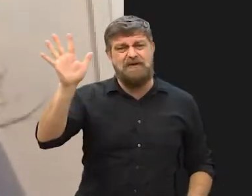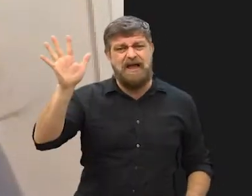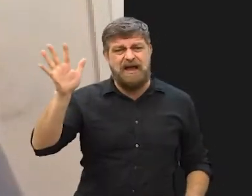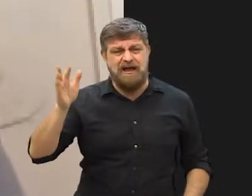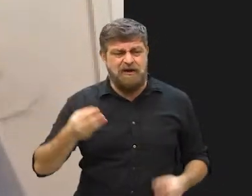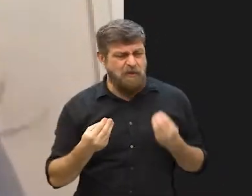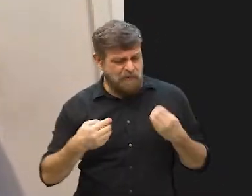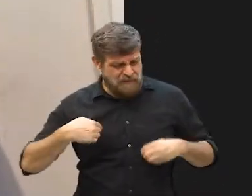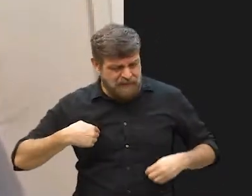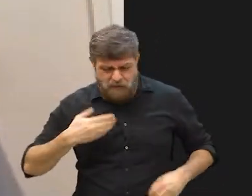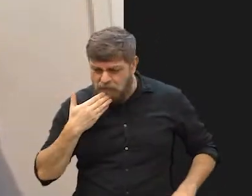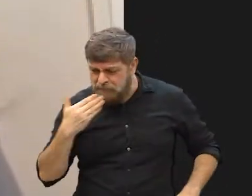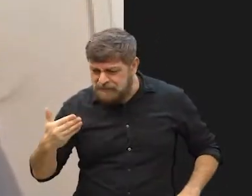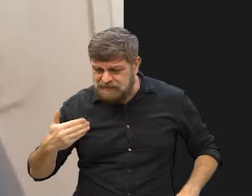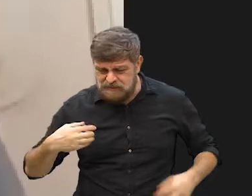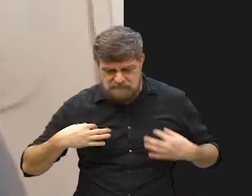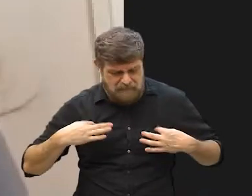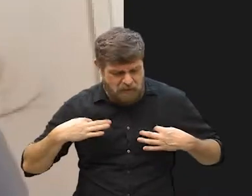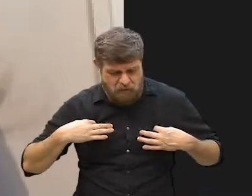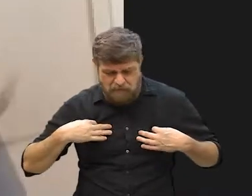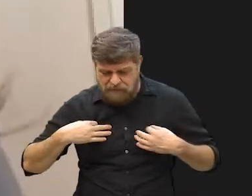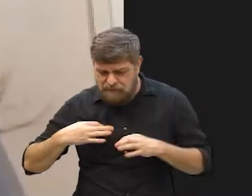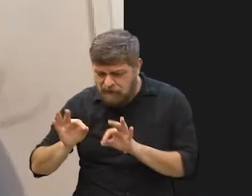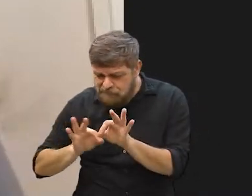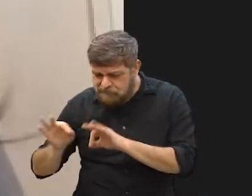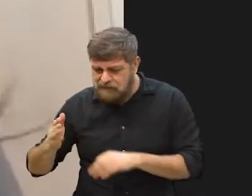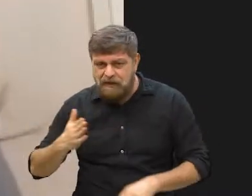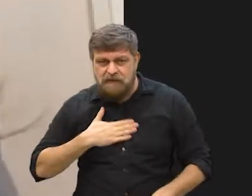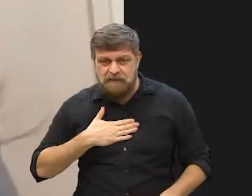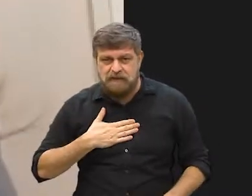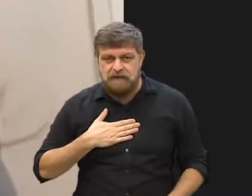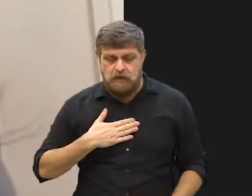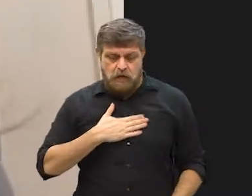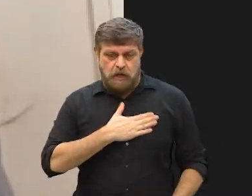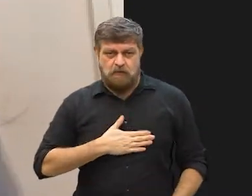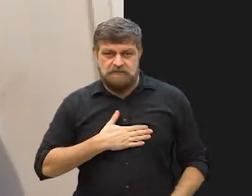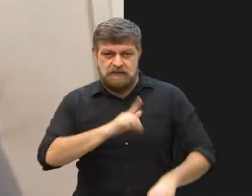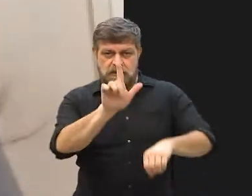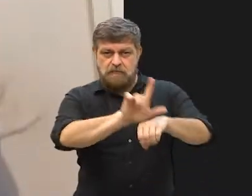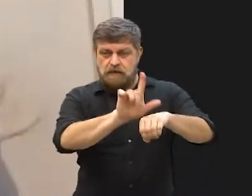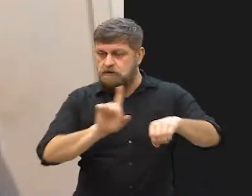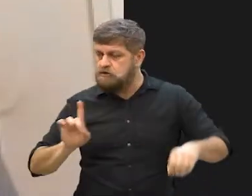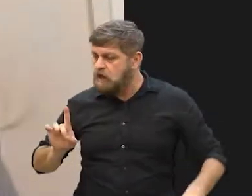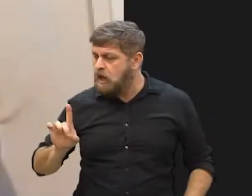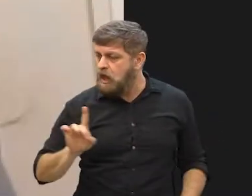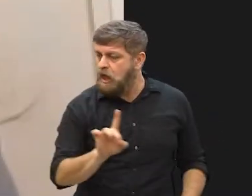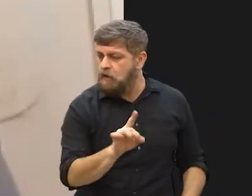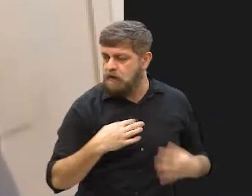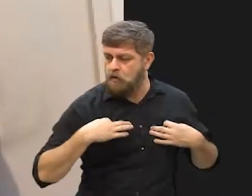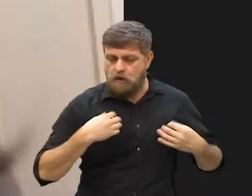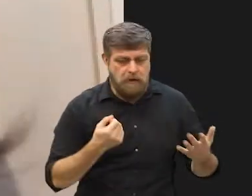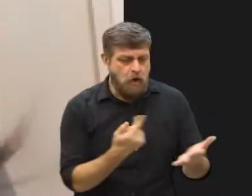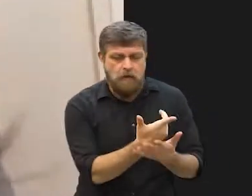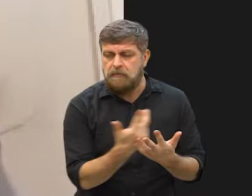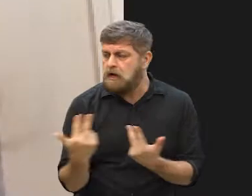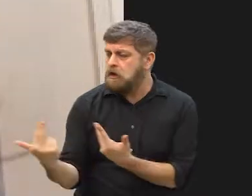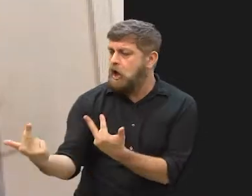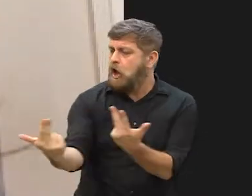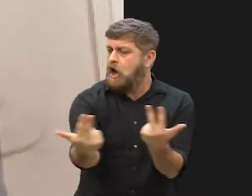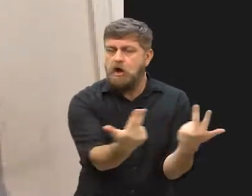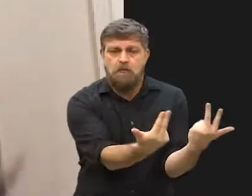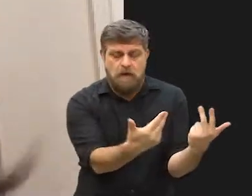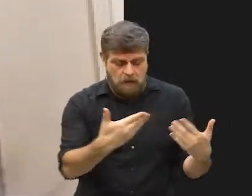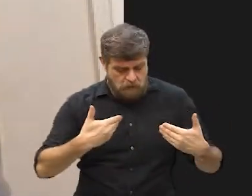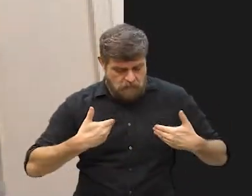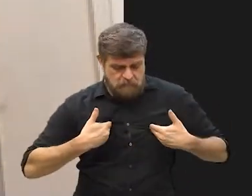fazer. Não dá. Gostaria de ir numa grande rede e comprar roupa como qualquer pessoa. Algo que me